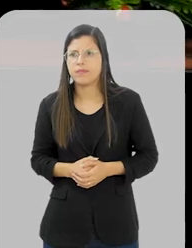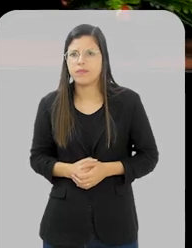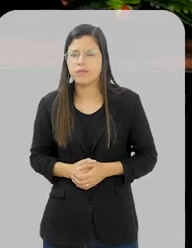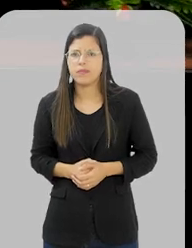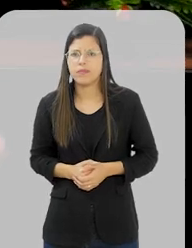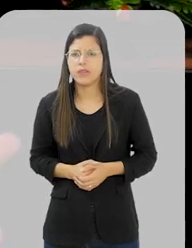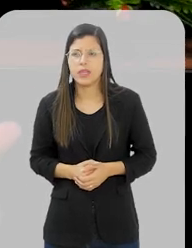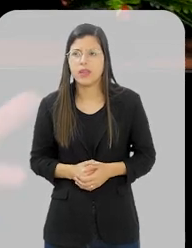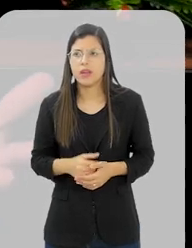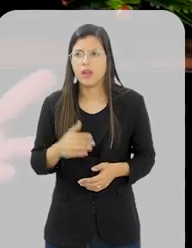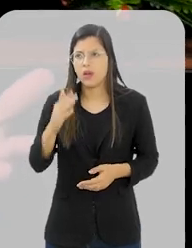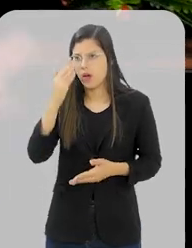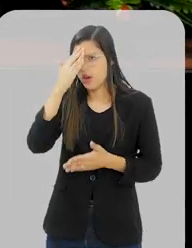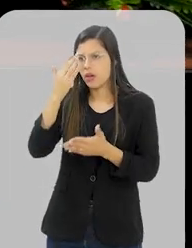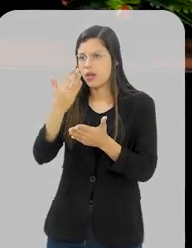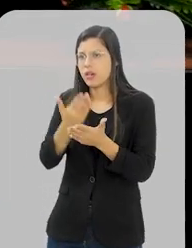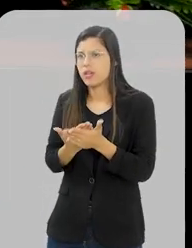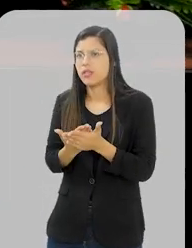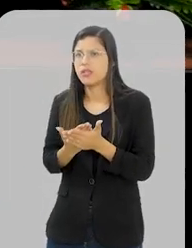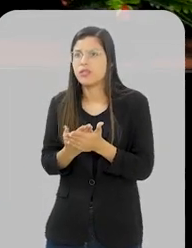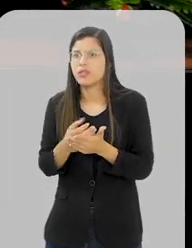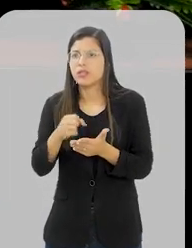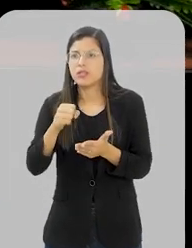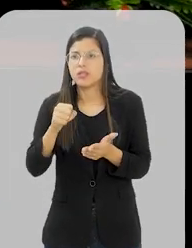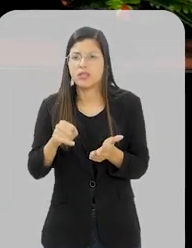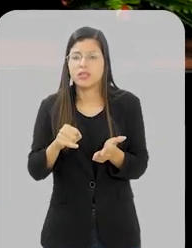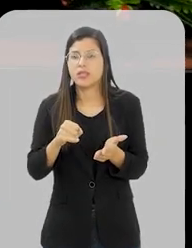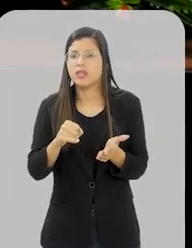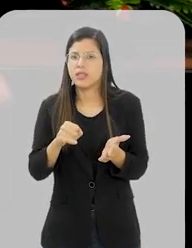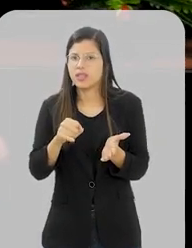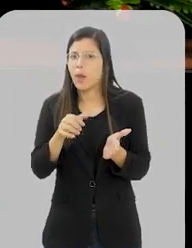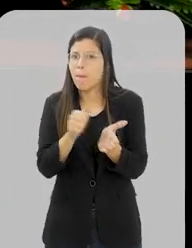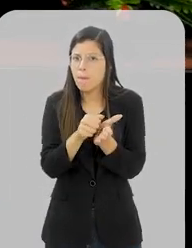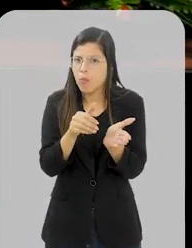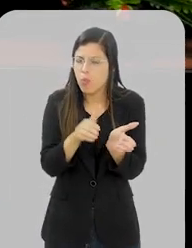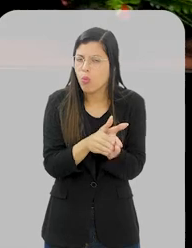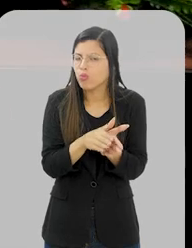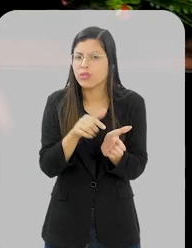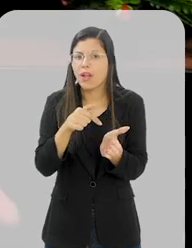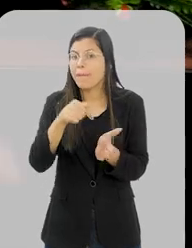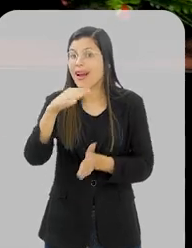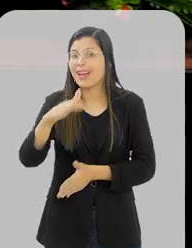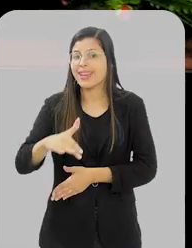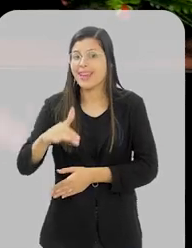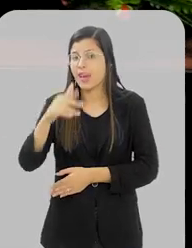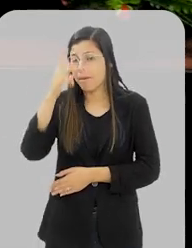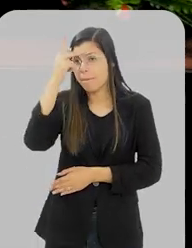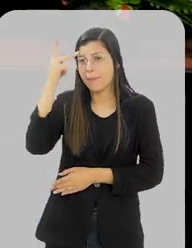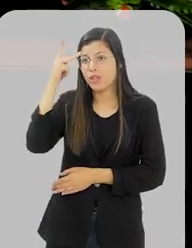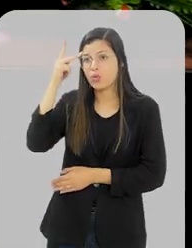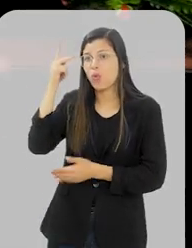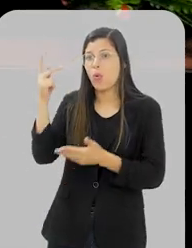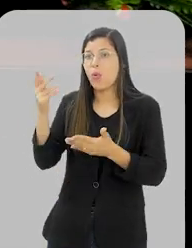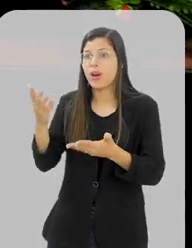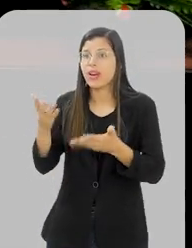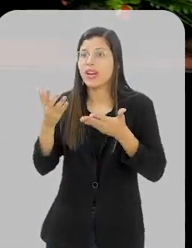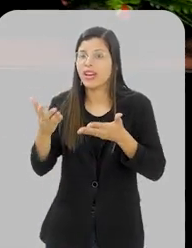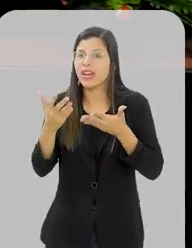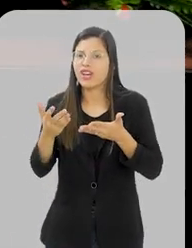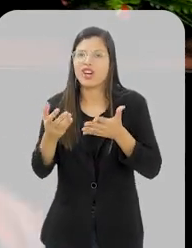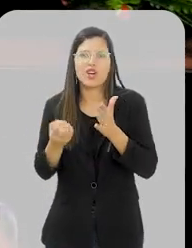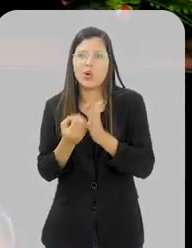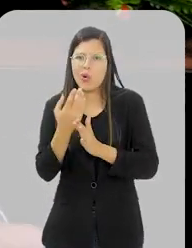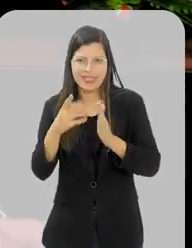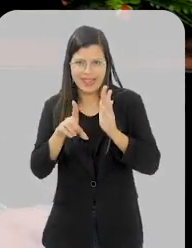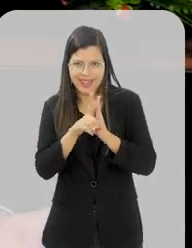então eu acho se eu tivesse que condenar e impor multa condenaria e imporia a multa a quem criou a